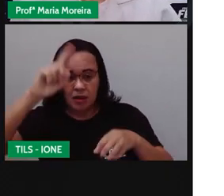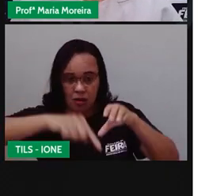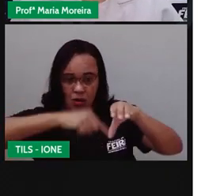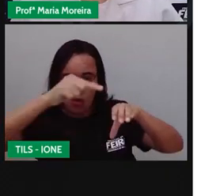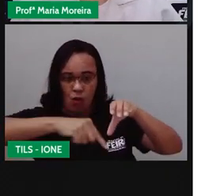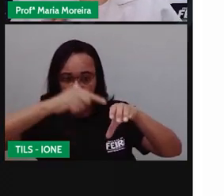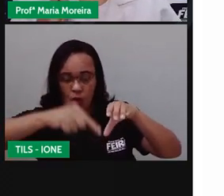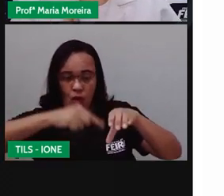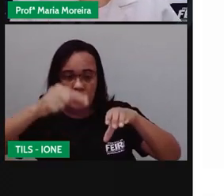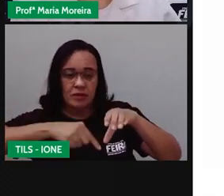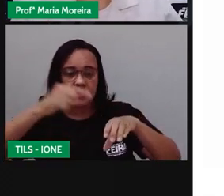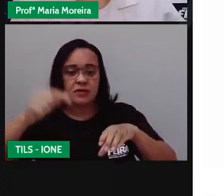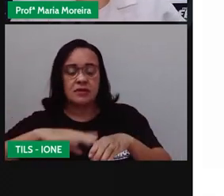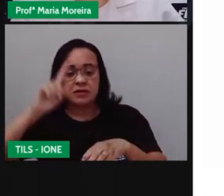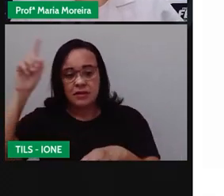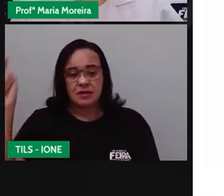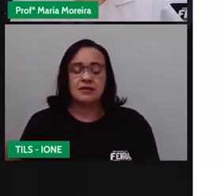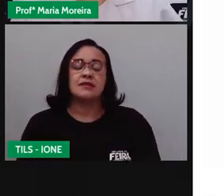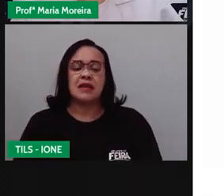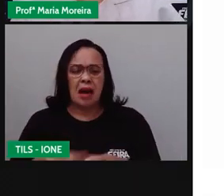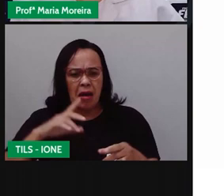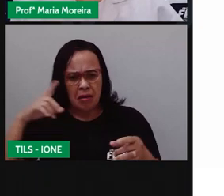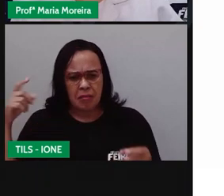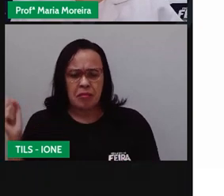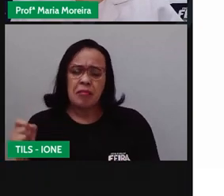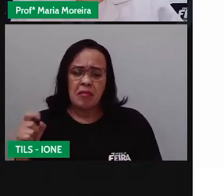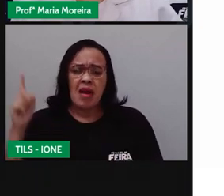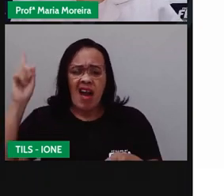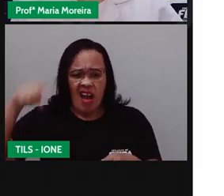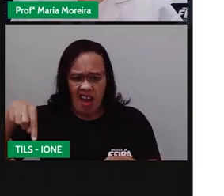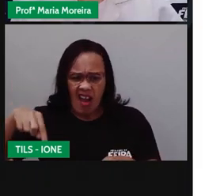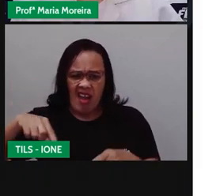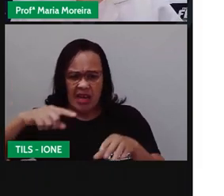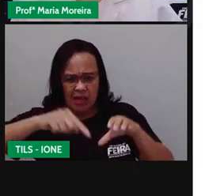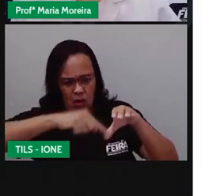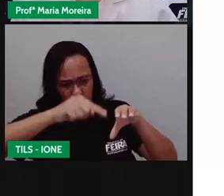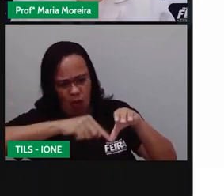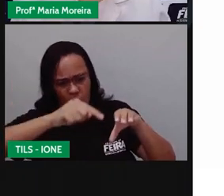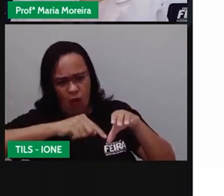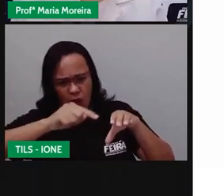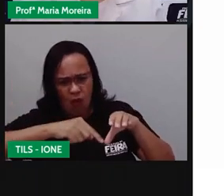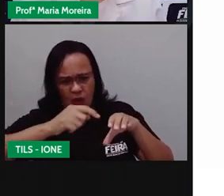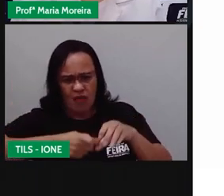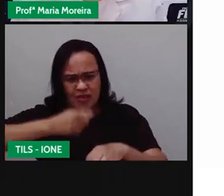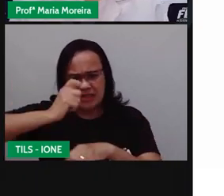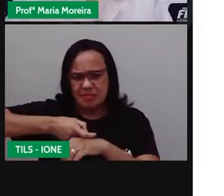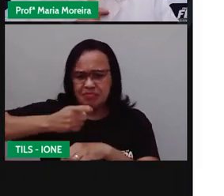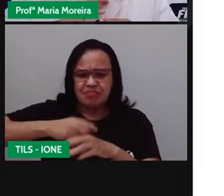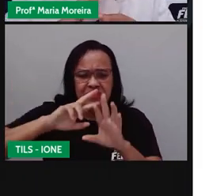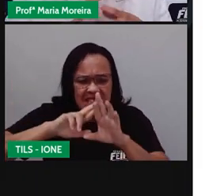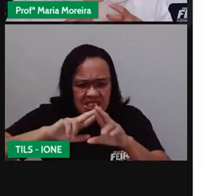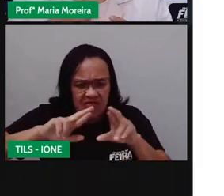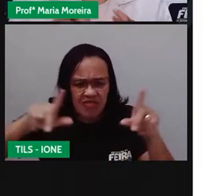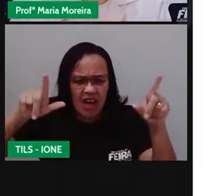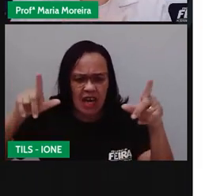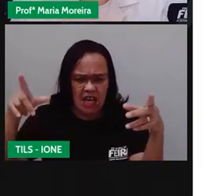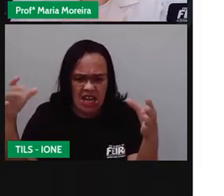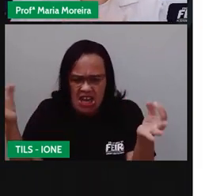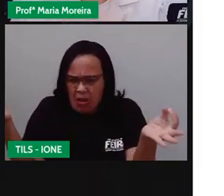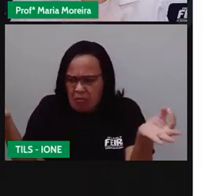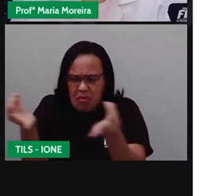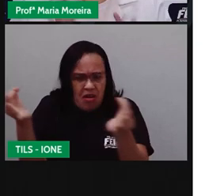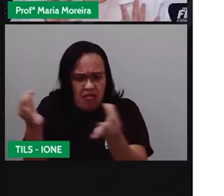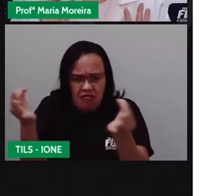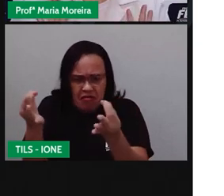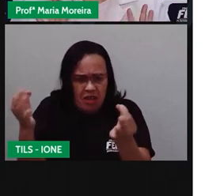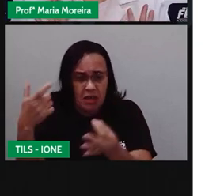ontem. Mesmo sendo rudimentar, o que é uma coisa rudimentar, né? É uma coisa que ela não é tão perfeita,